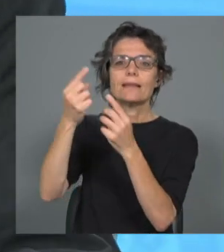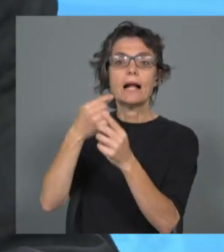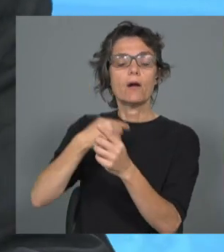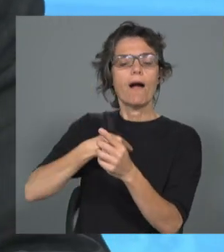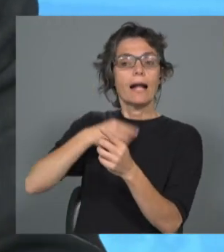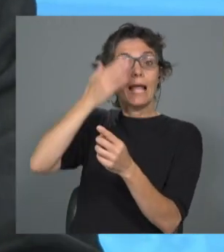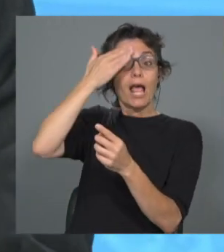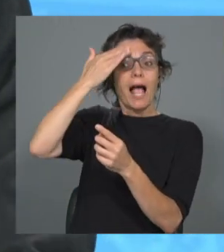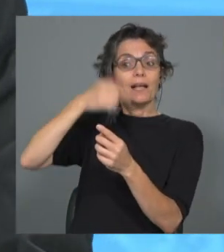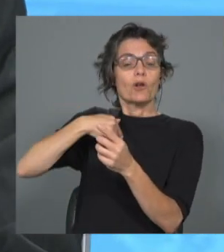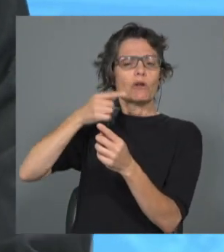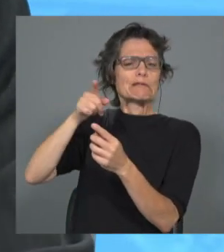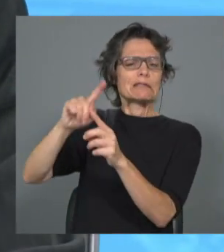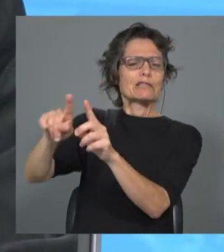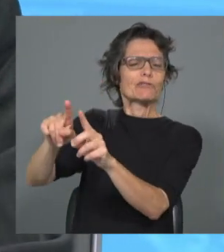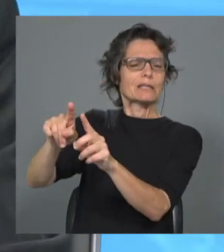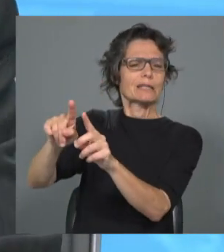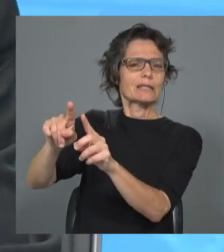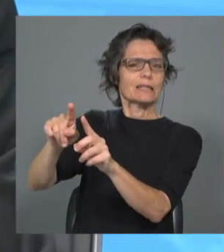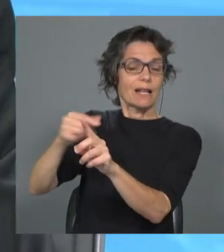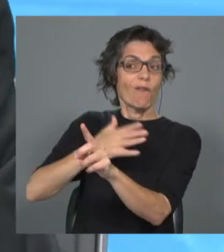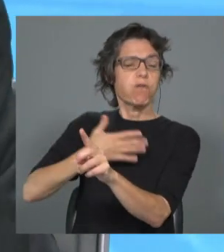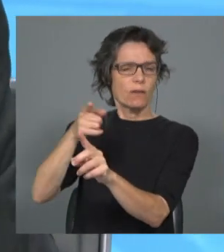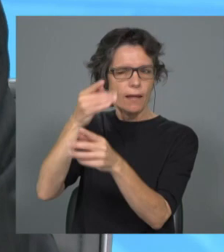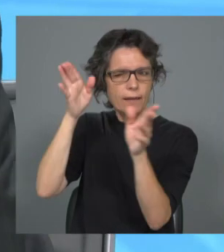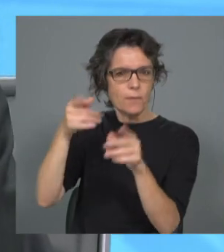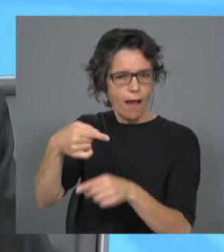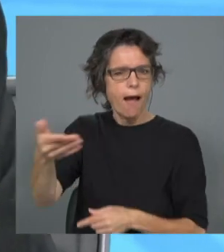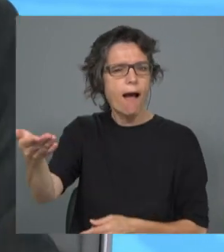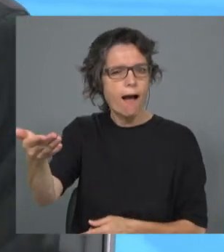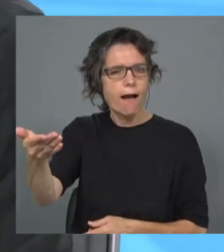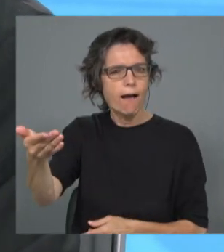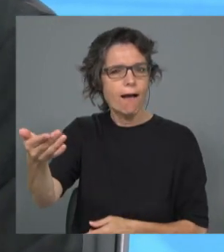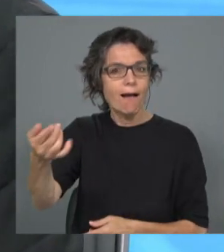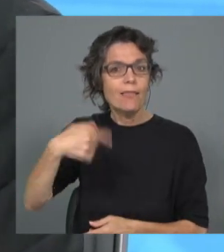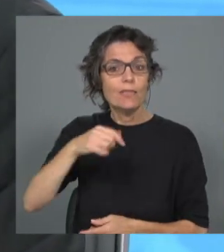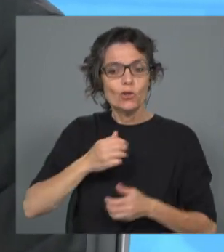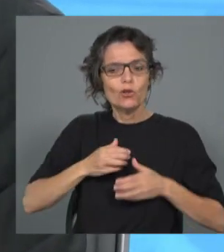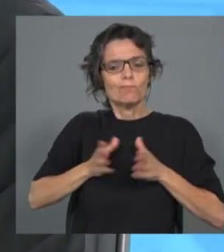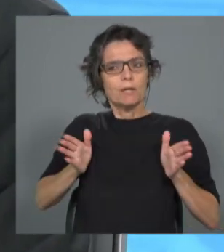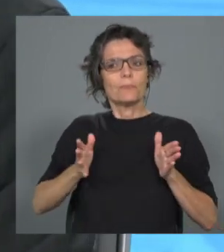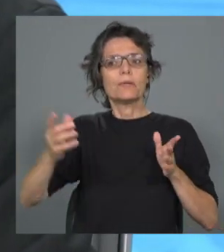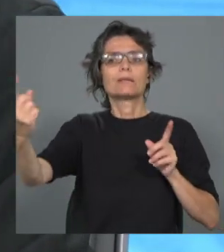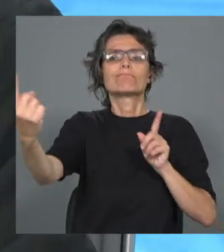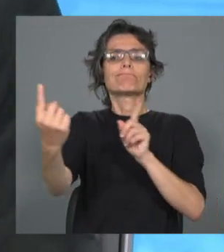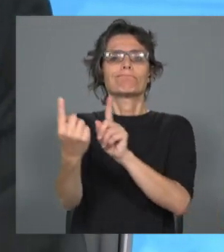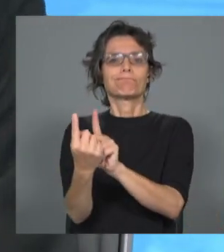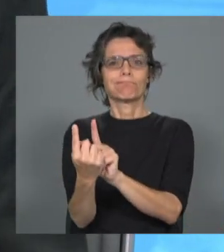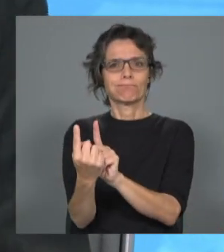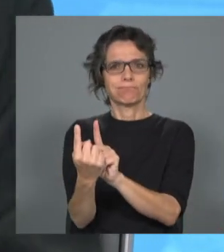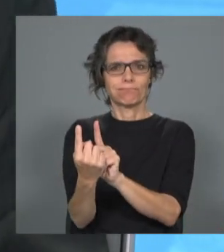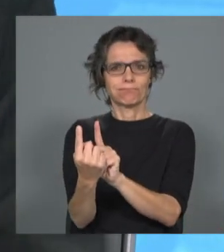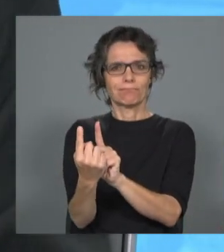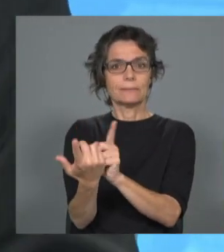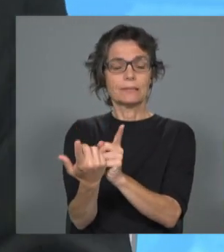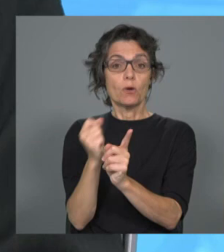Não é fácil, exige maturidade, exige tolerância, exige capacidade de ir ao encontro das pessoas. Mas isso é possível, com a